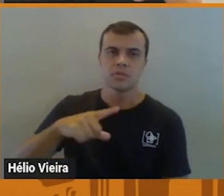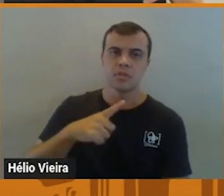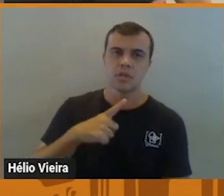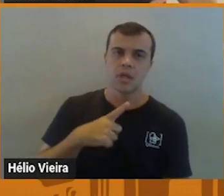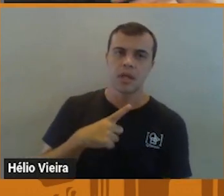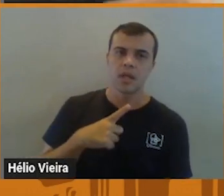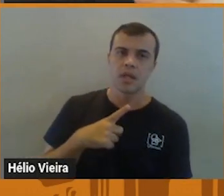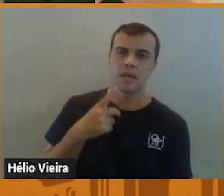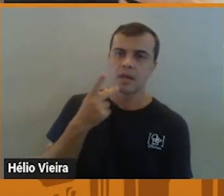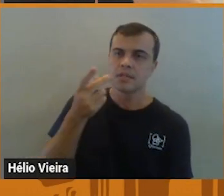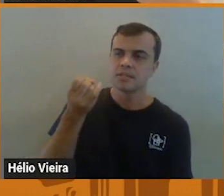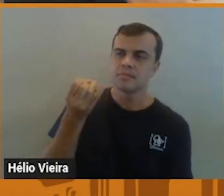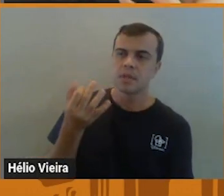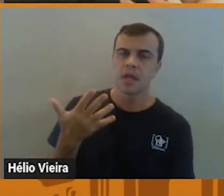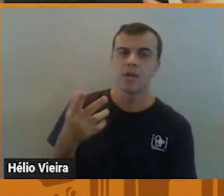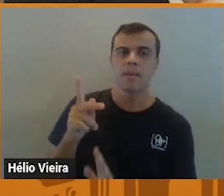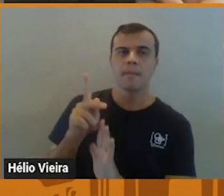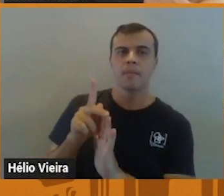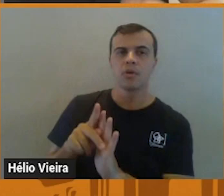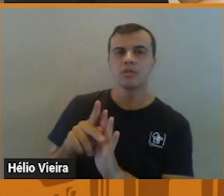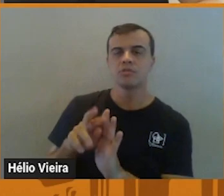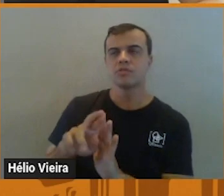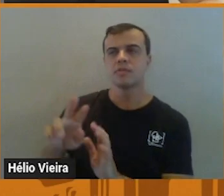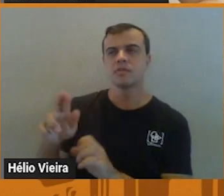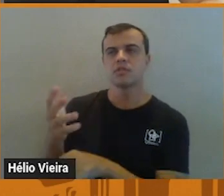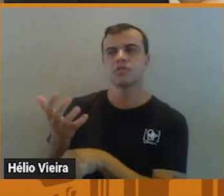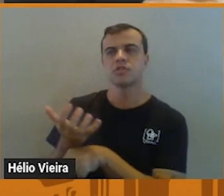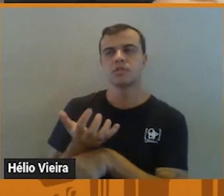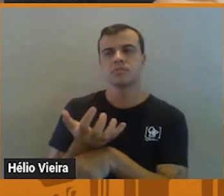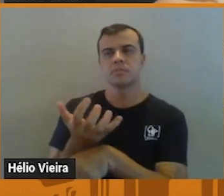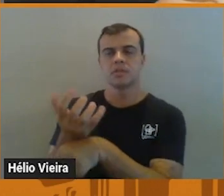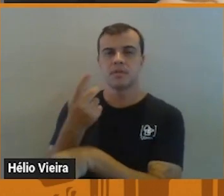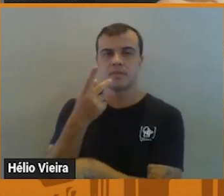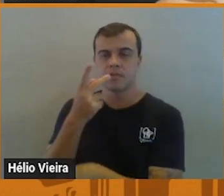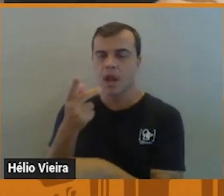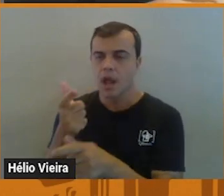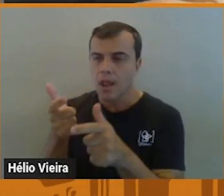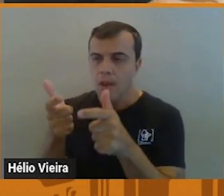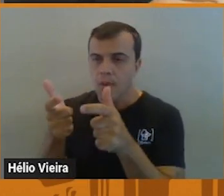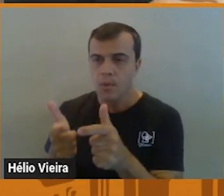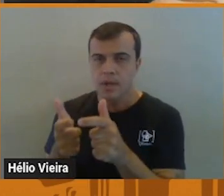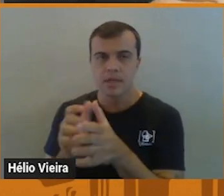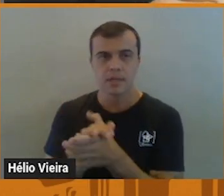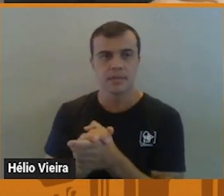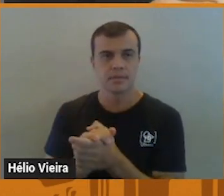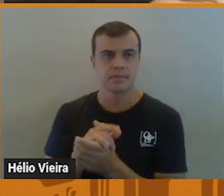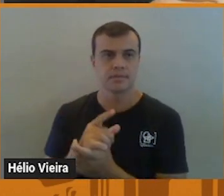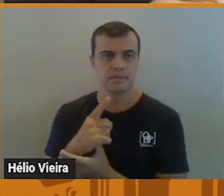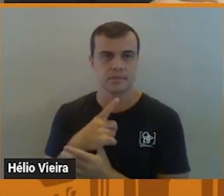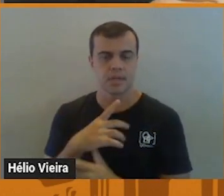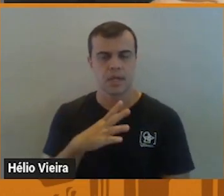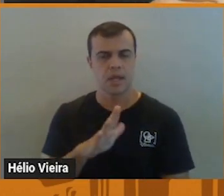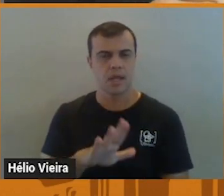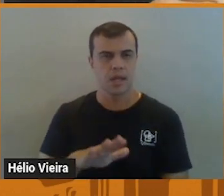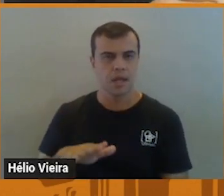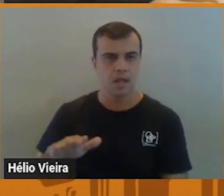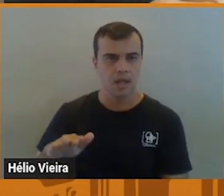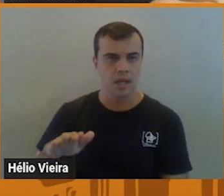fazendo projetos interdisciplinares que abordem o local onde essas